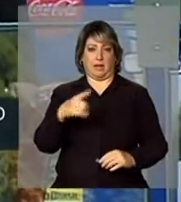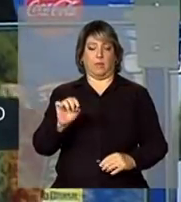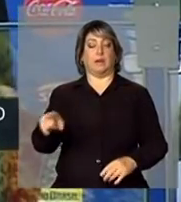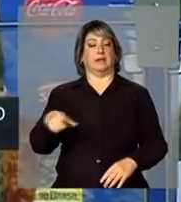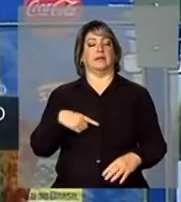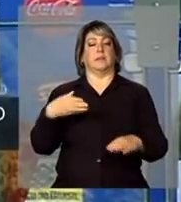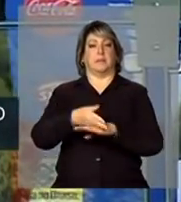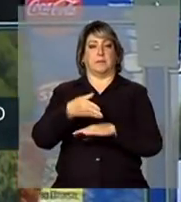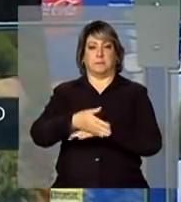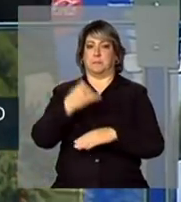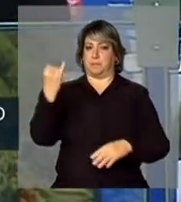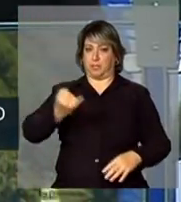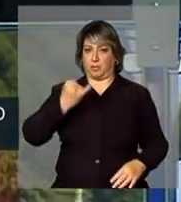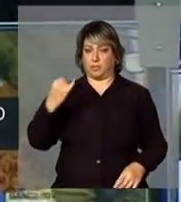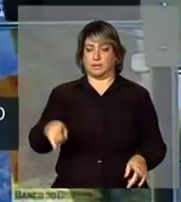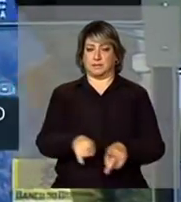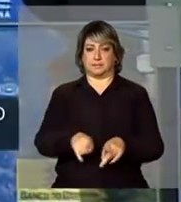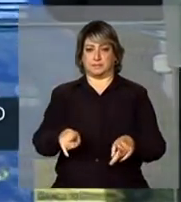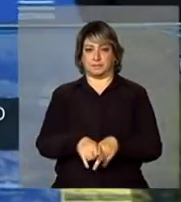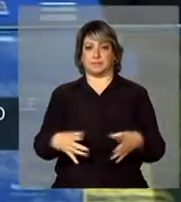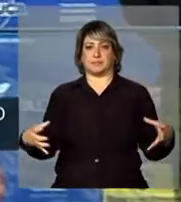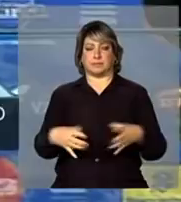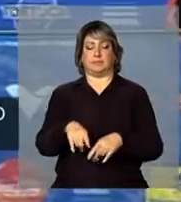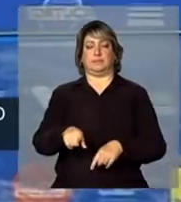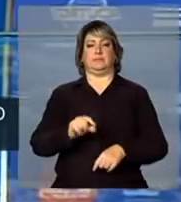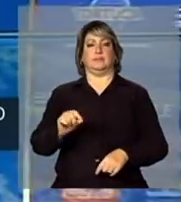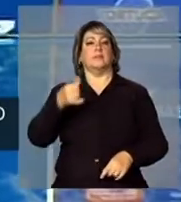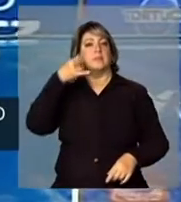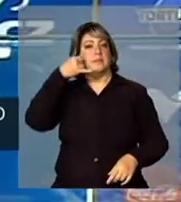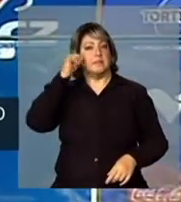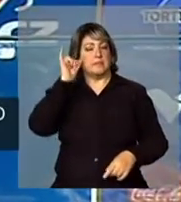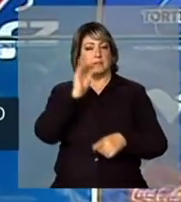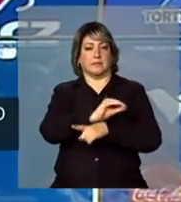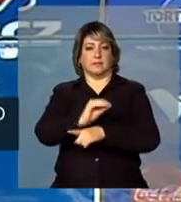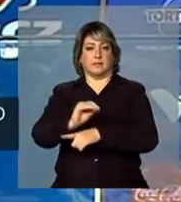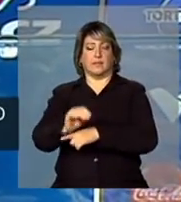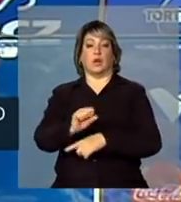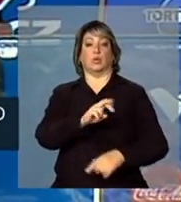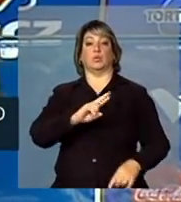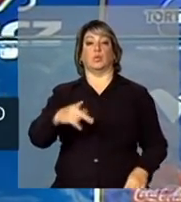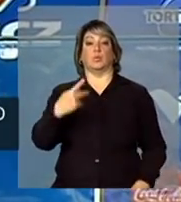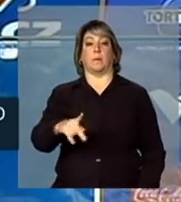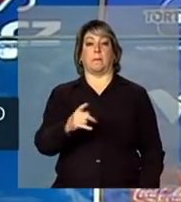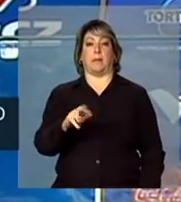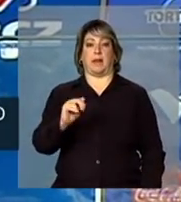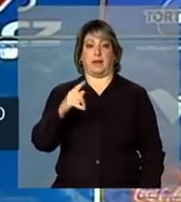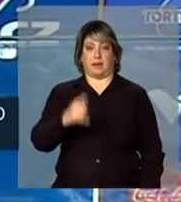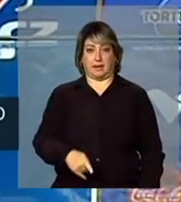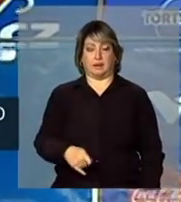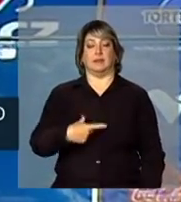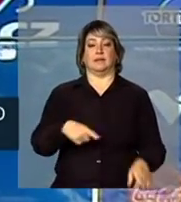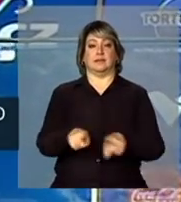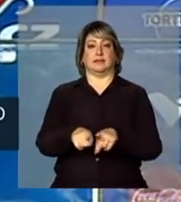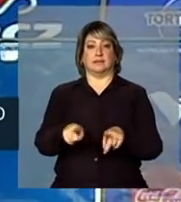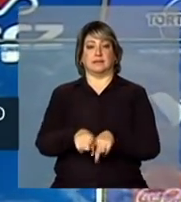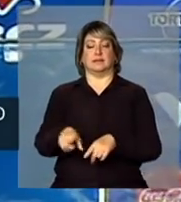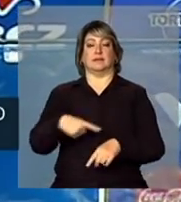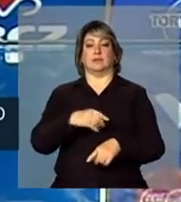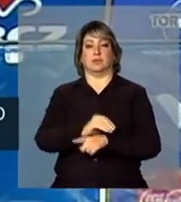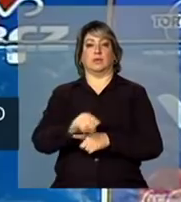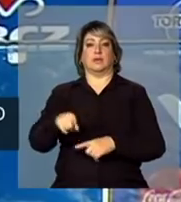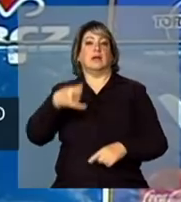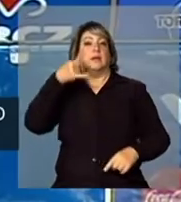participação importante na inserção da pecuária no sul do Pará. Como presidente da Associação dos Criadores de Nelore do